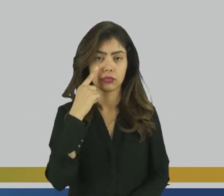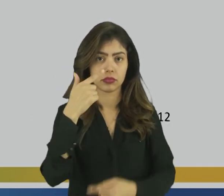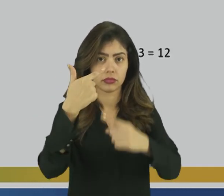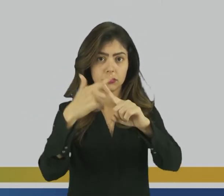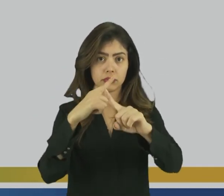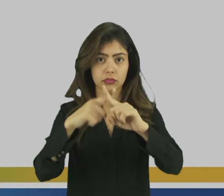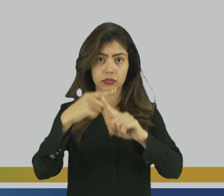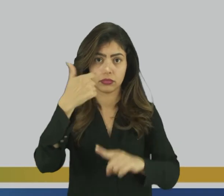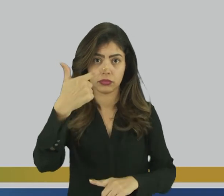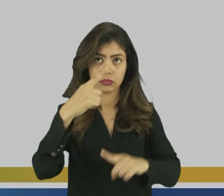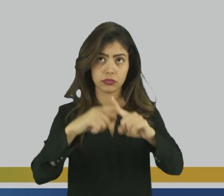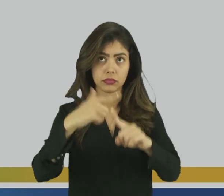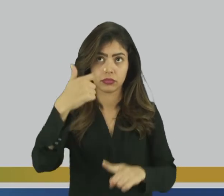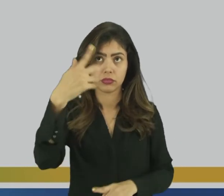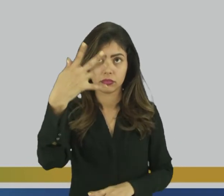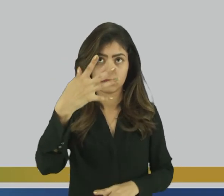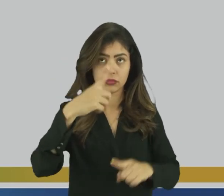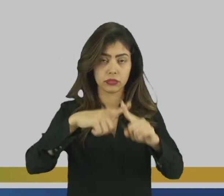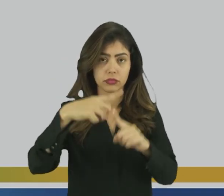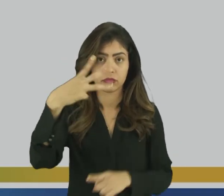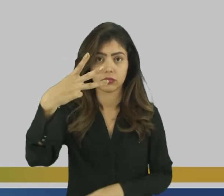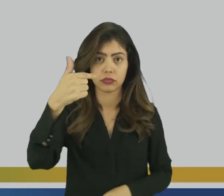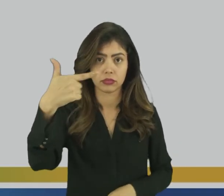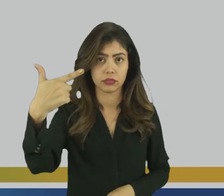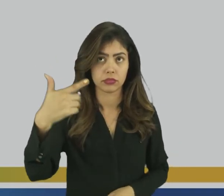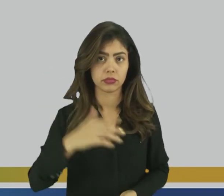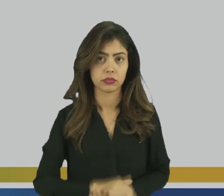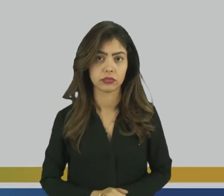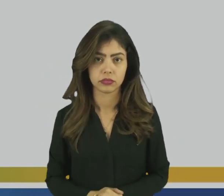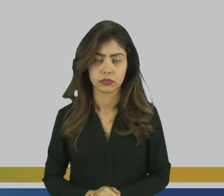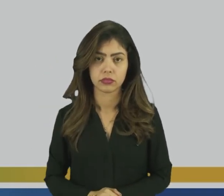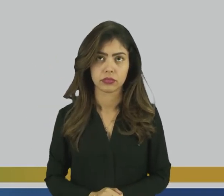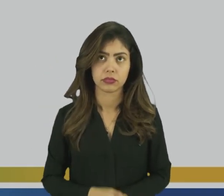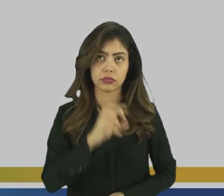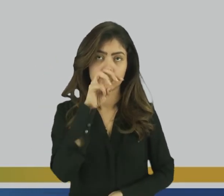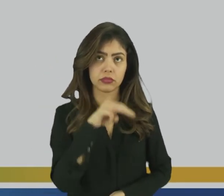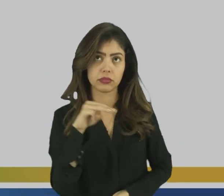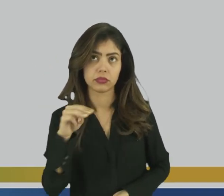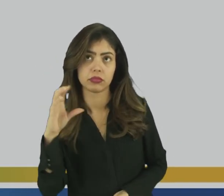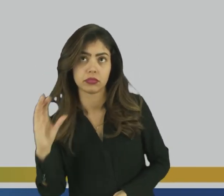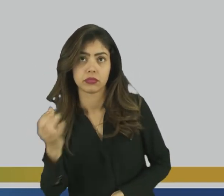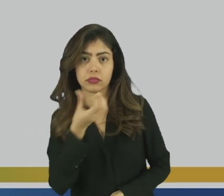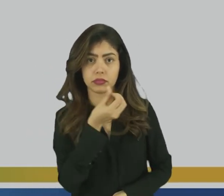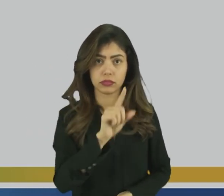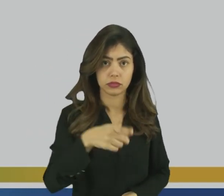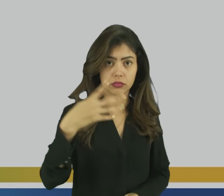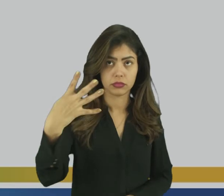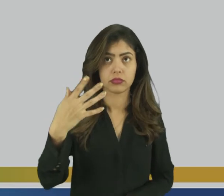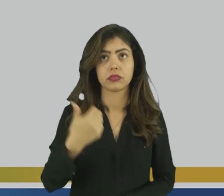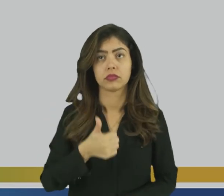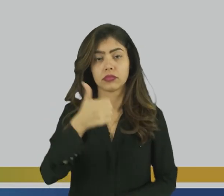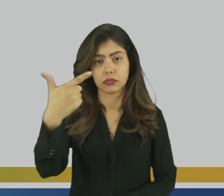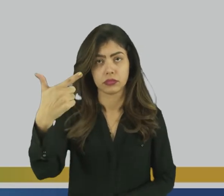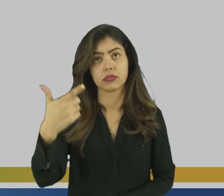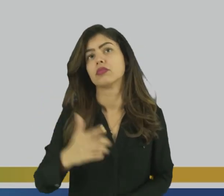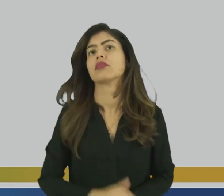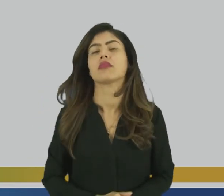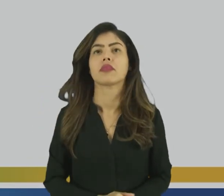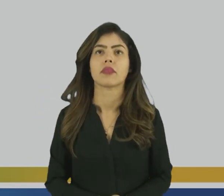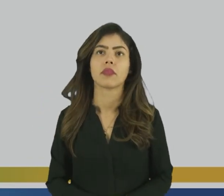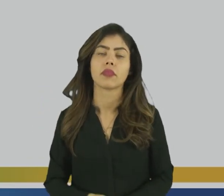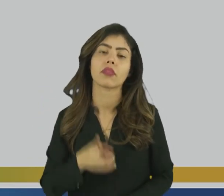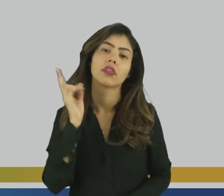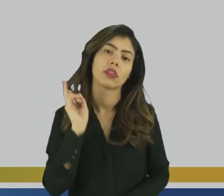vezes 2, 4. 4 vezes 3, 12. Ou seja, o MMC entre 6 e 4 é 12.